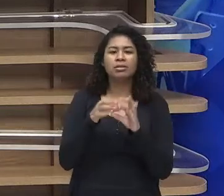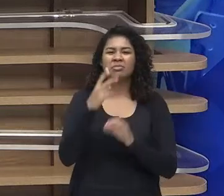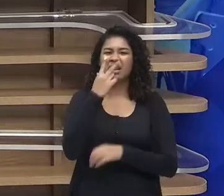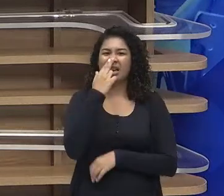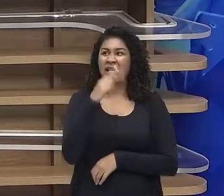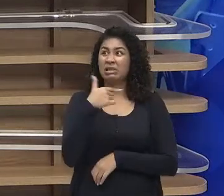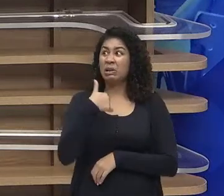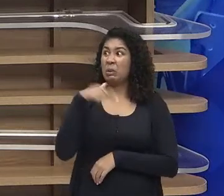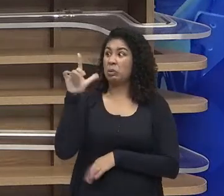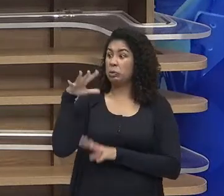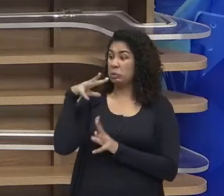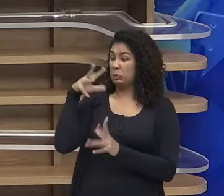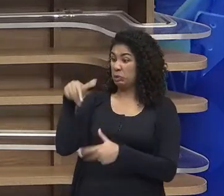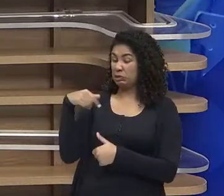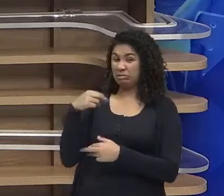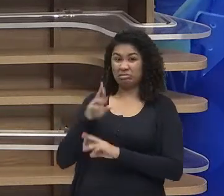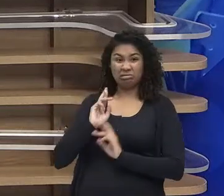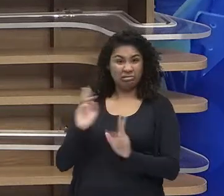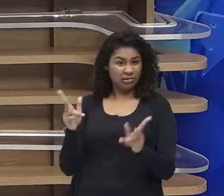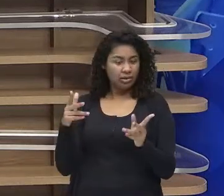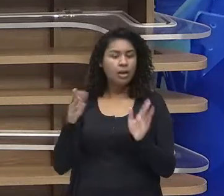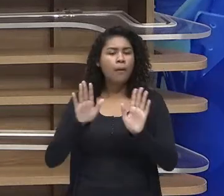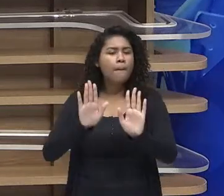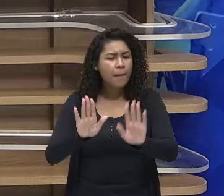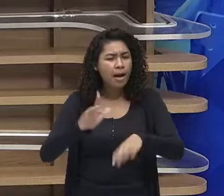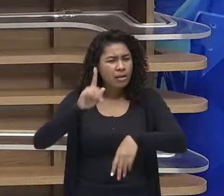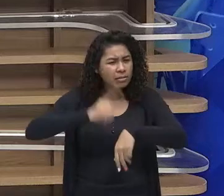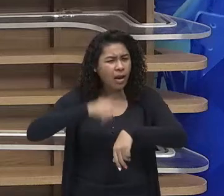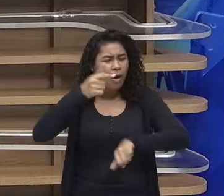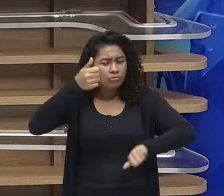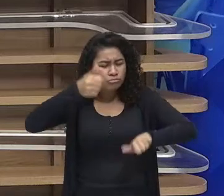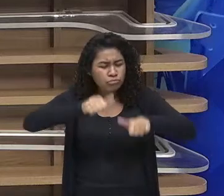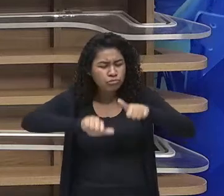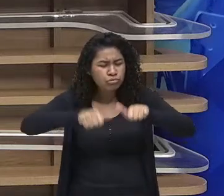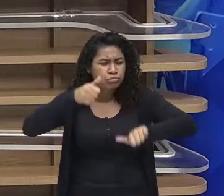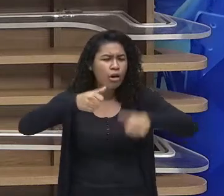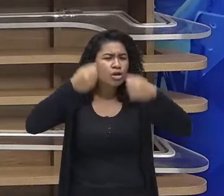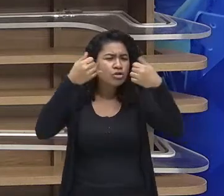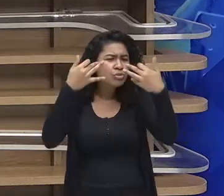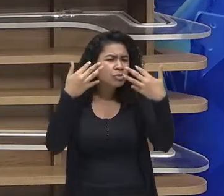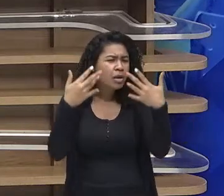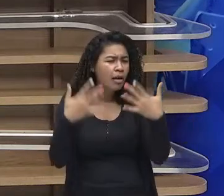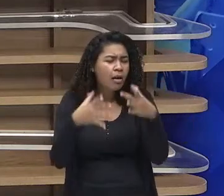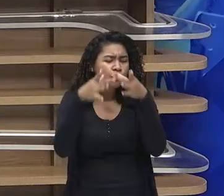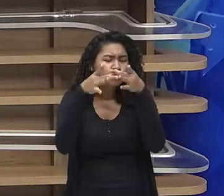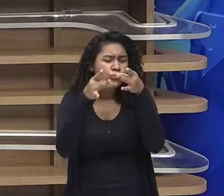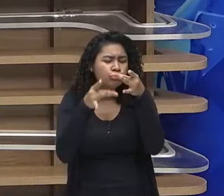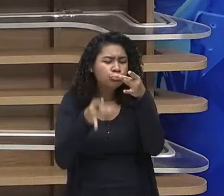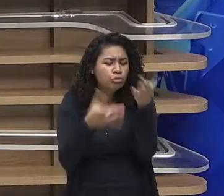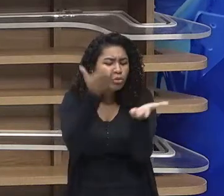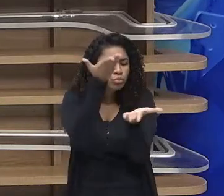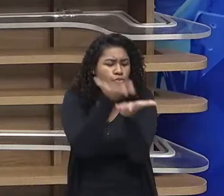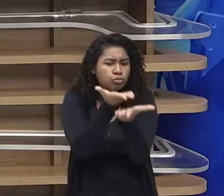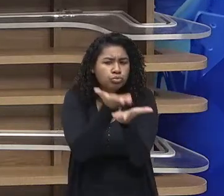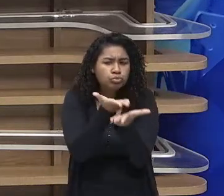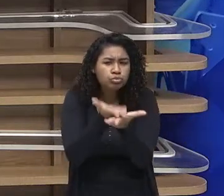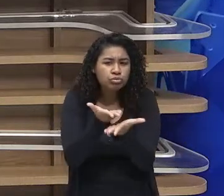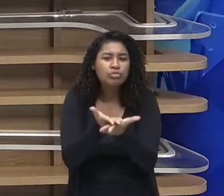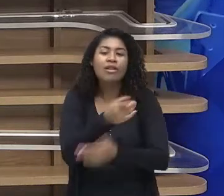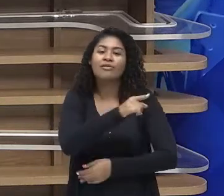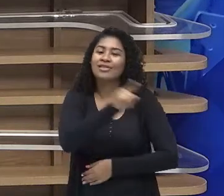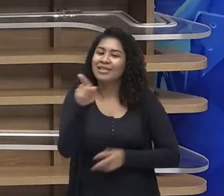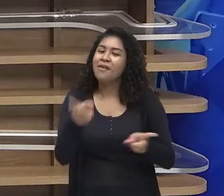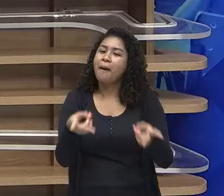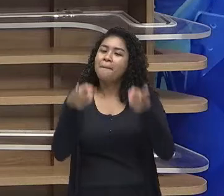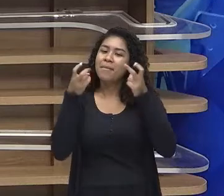outro mundo, mas na prática, na análise do texto, como nós vamos apresentar para você, com certeza